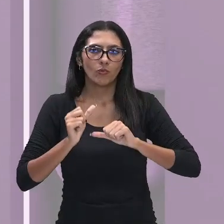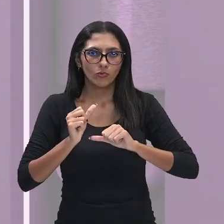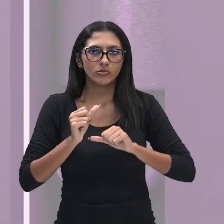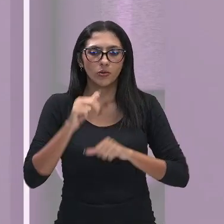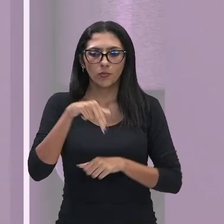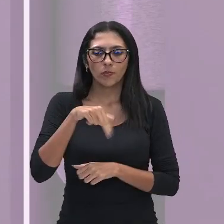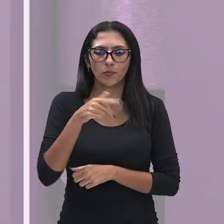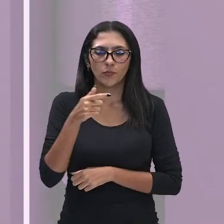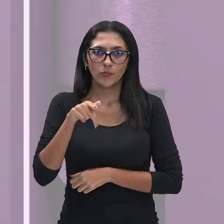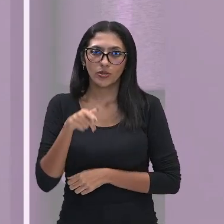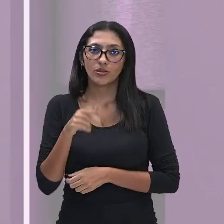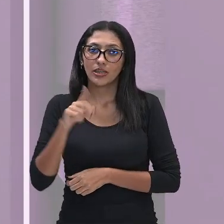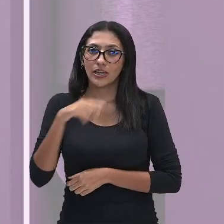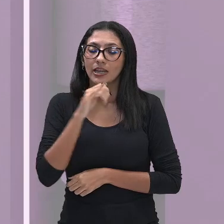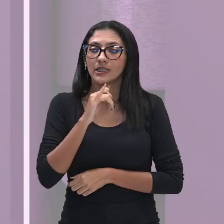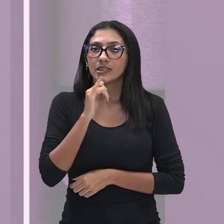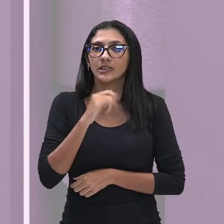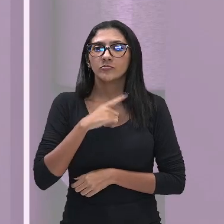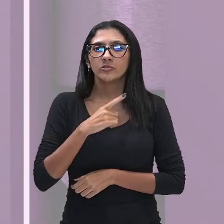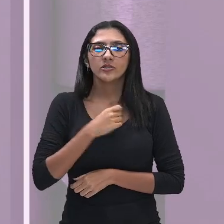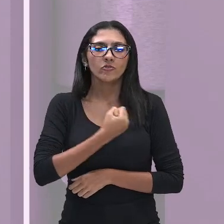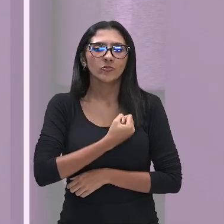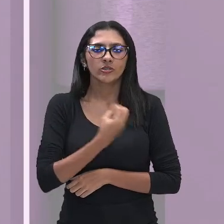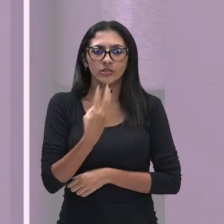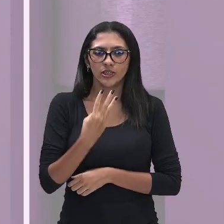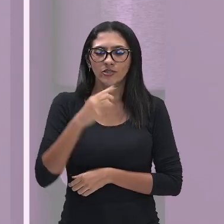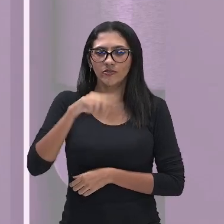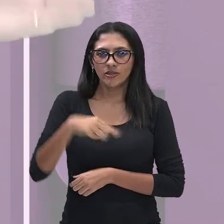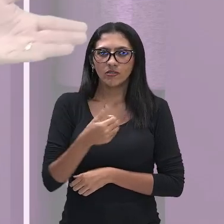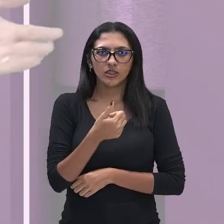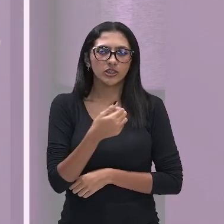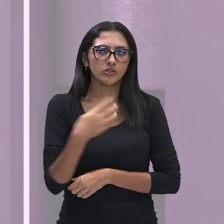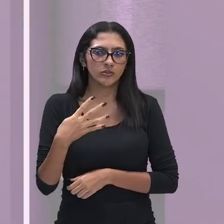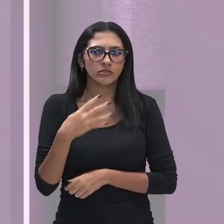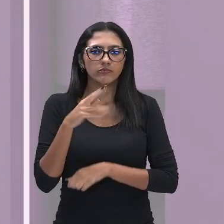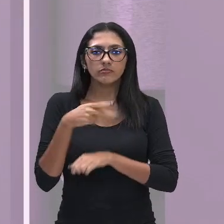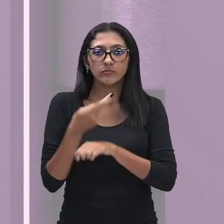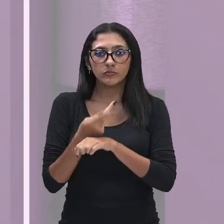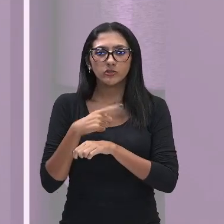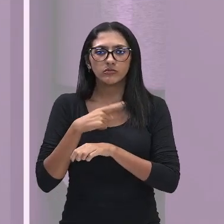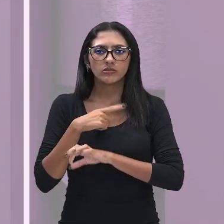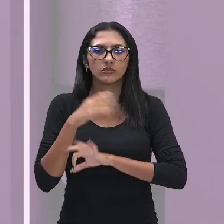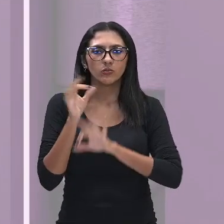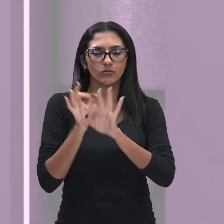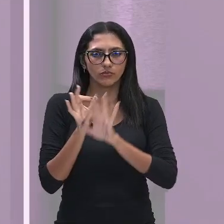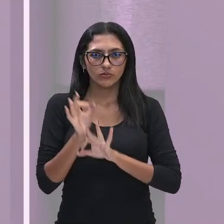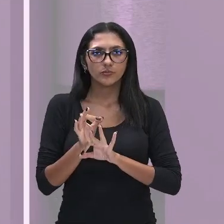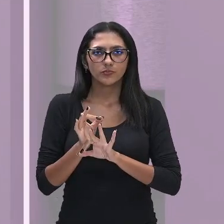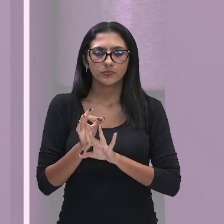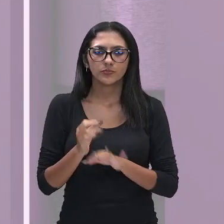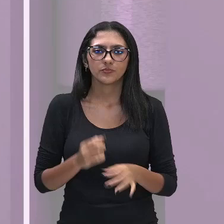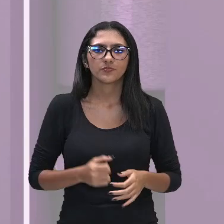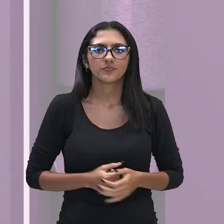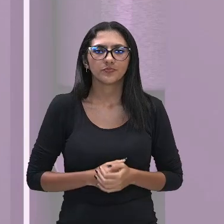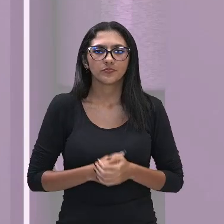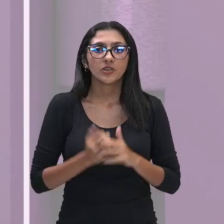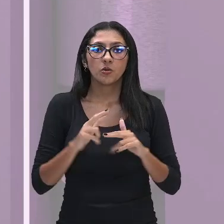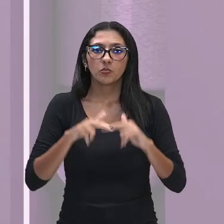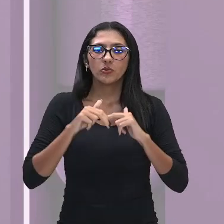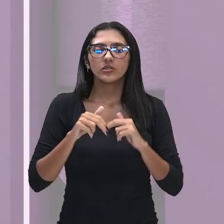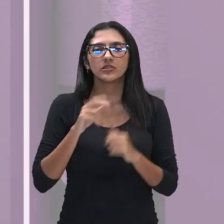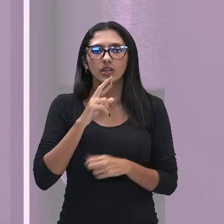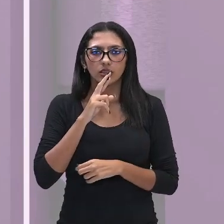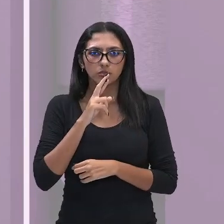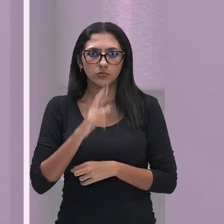foi 3,14, e aí resolve a multiplicação desse valor por 144. Por isso que o nosso